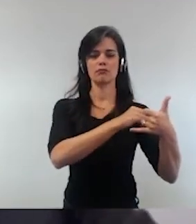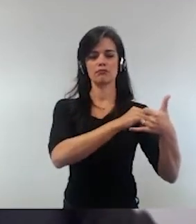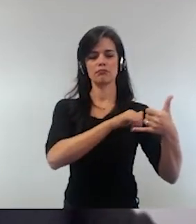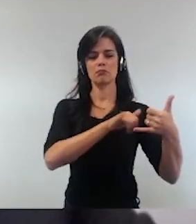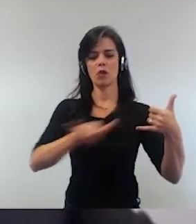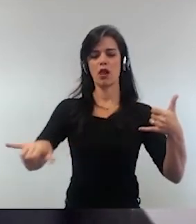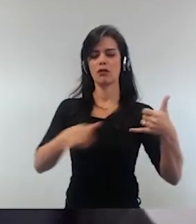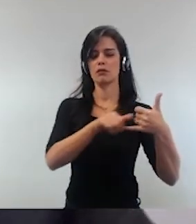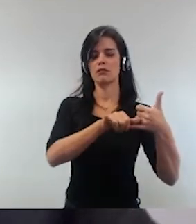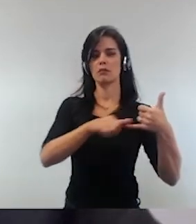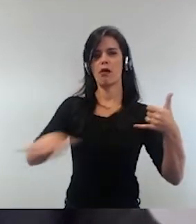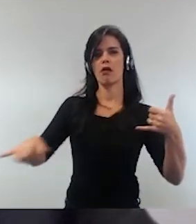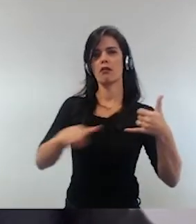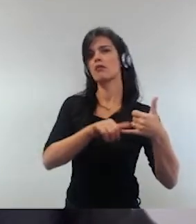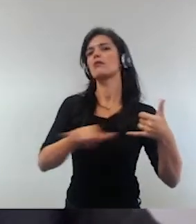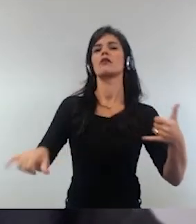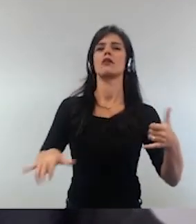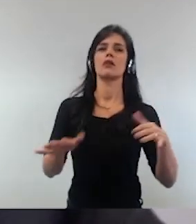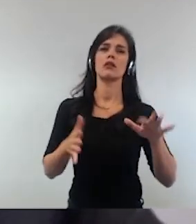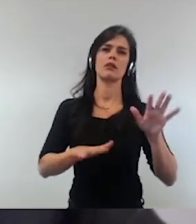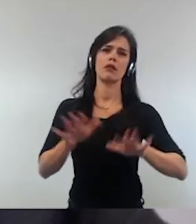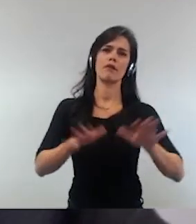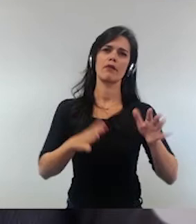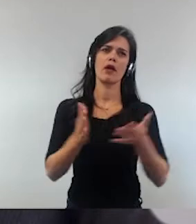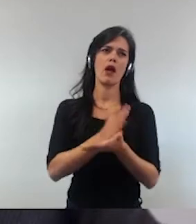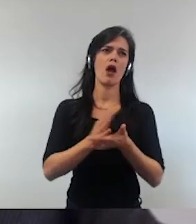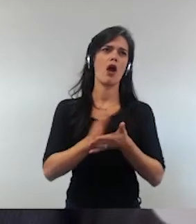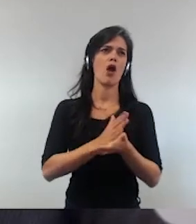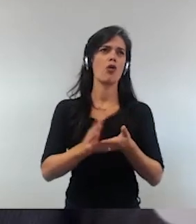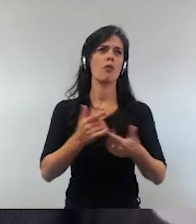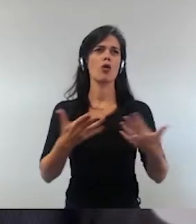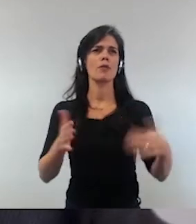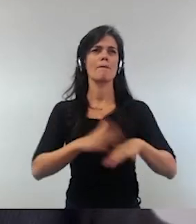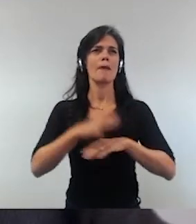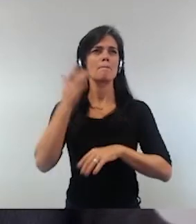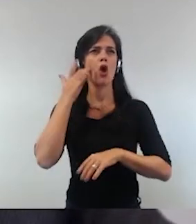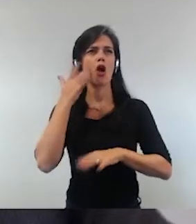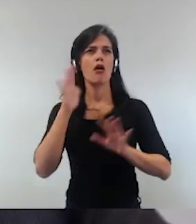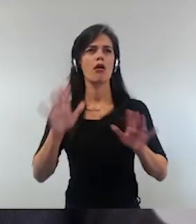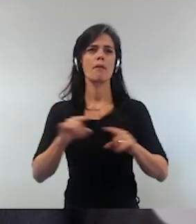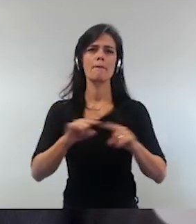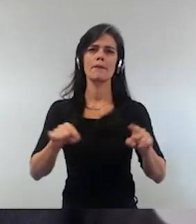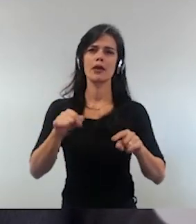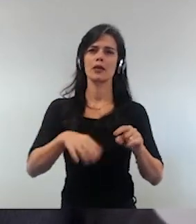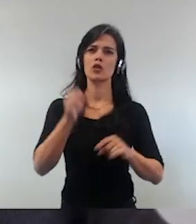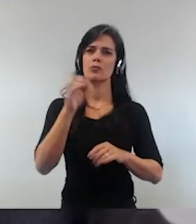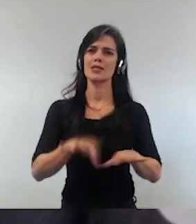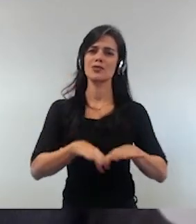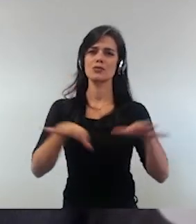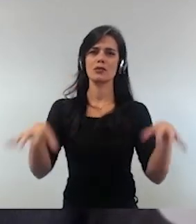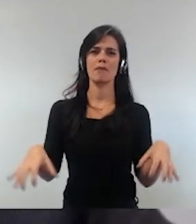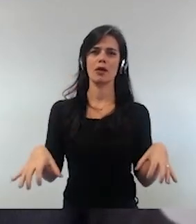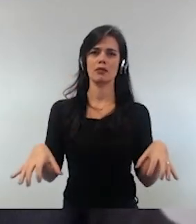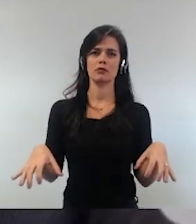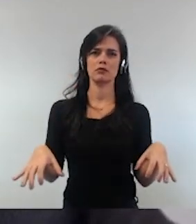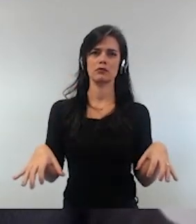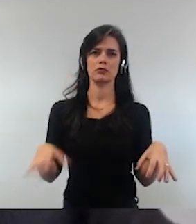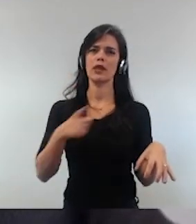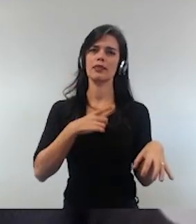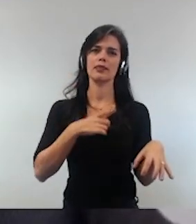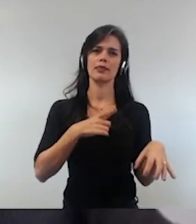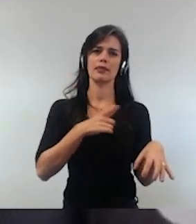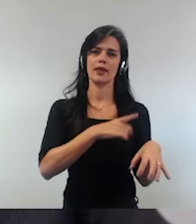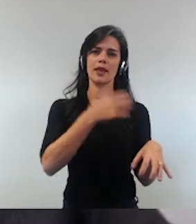com blockchain, hoje, algumas modernizações estão se buscando isso, mas o fato é que no Brasil é separado. Então, você